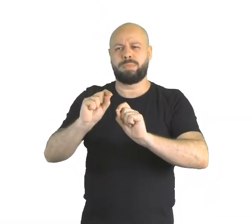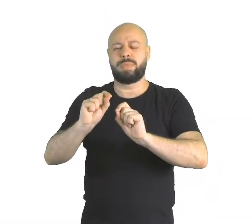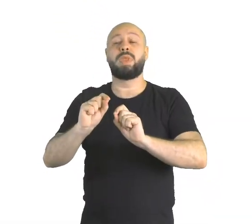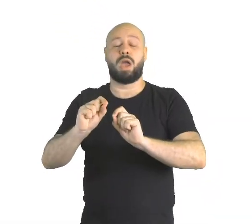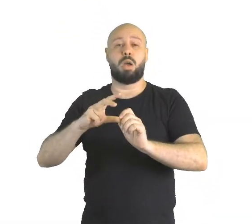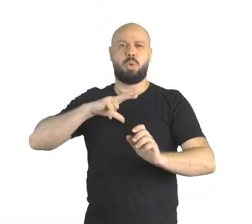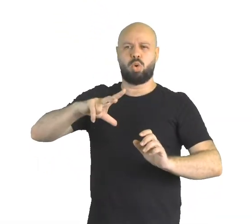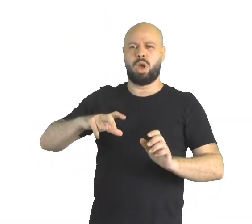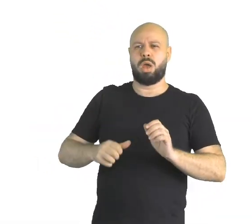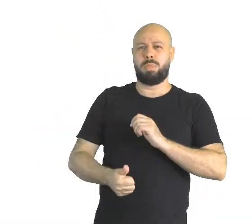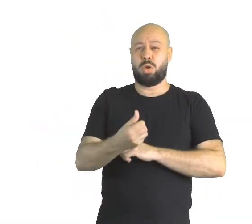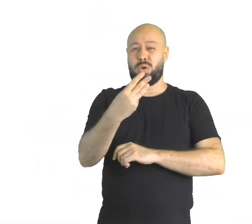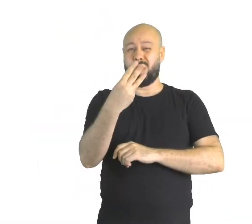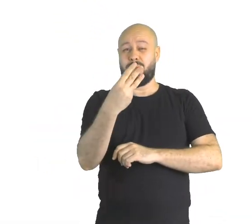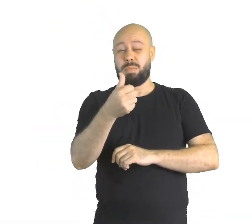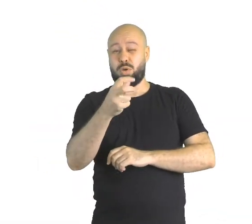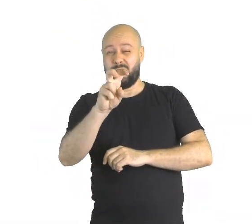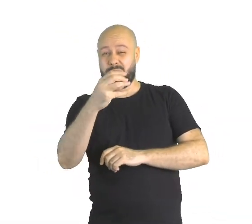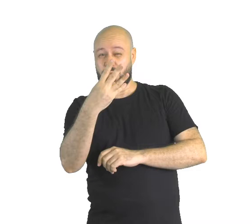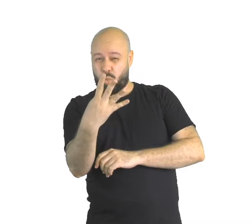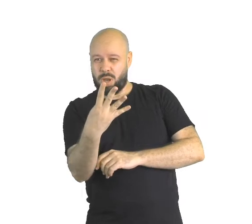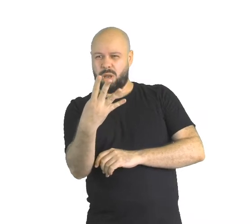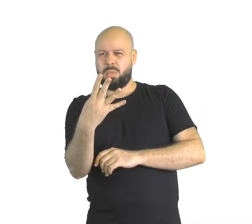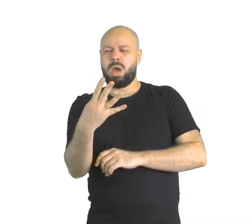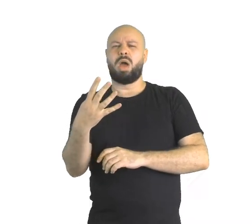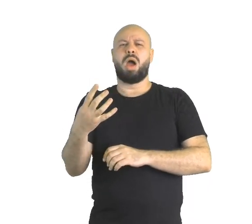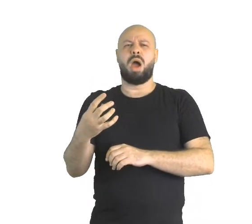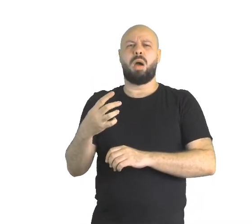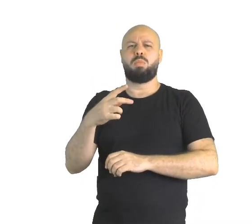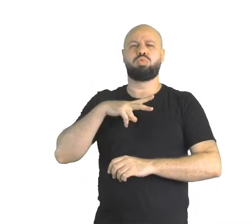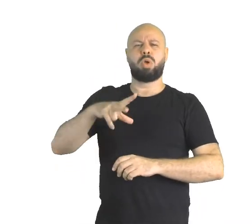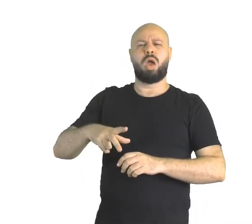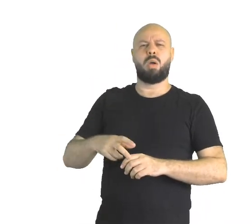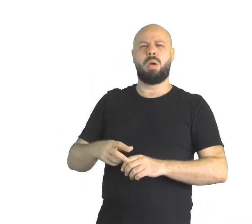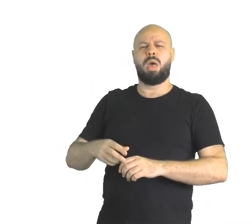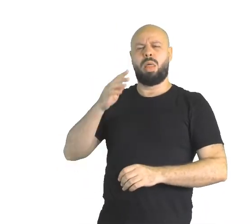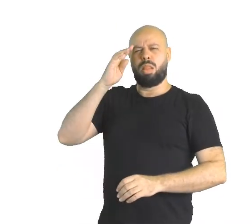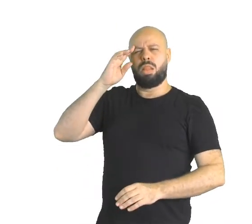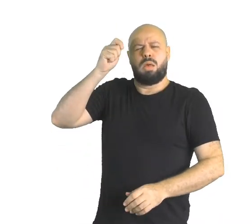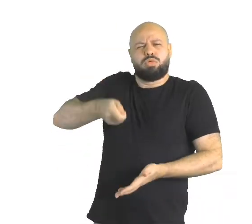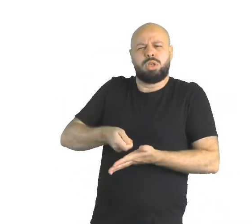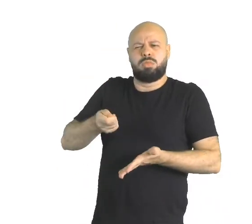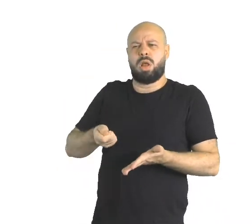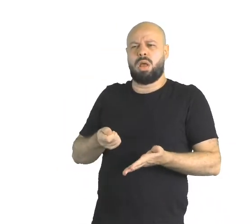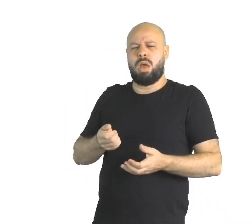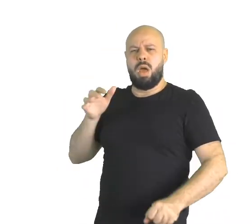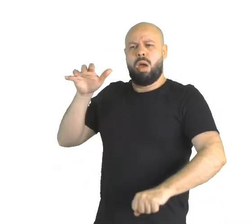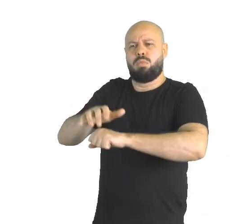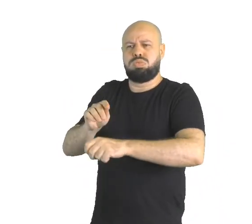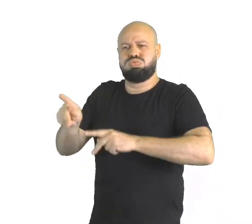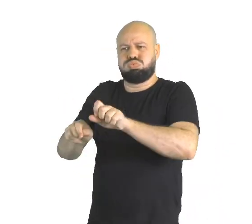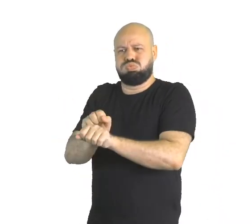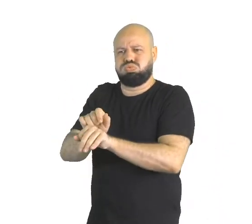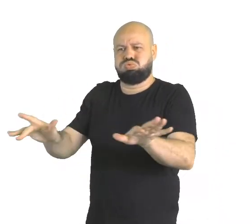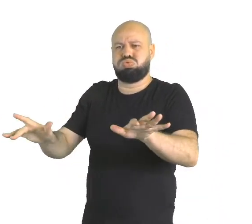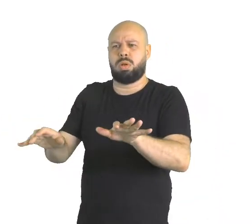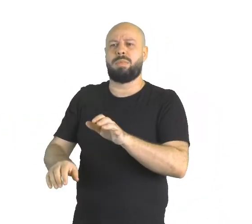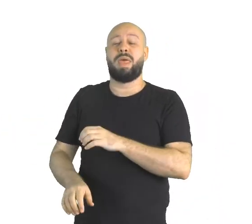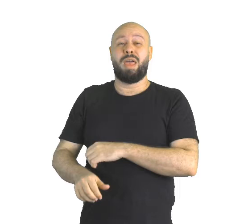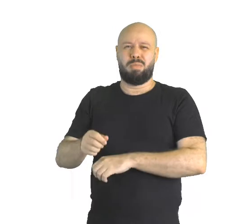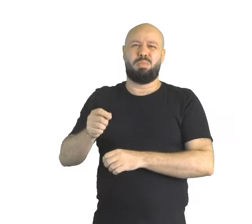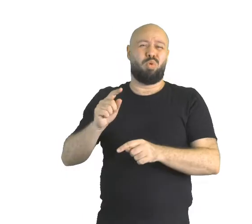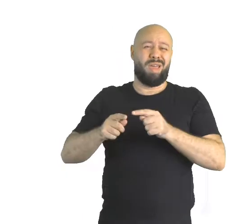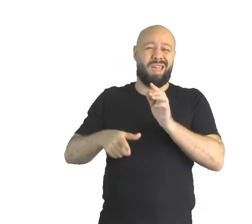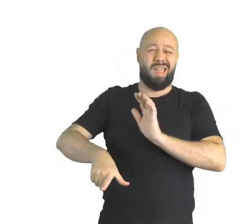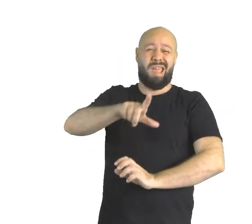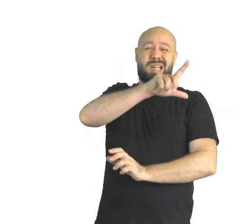decide colonizar o Brasil definitivamente. Porém, durante o período, né, de 1500 até 1530, Portugal havia gastado muito